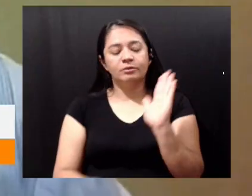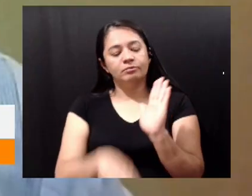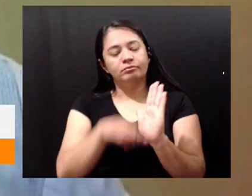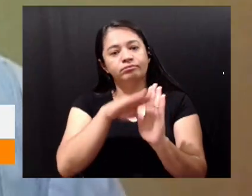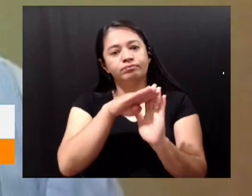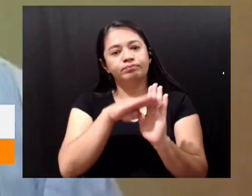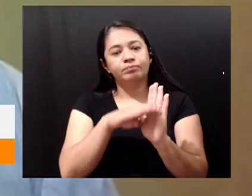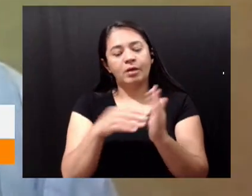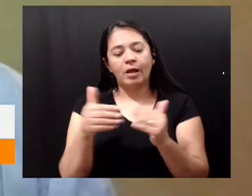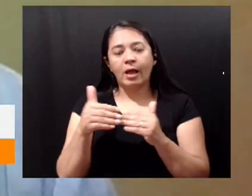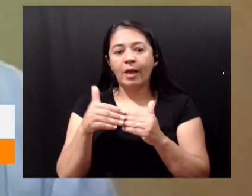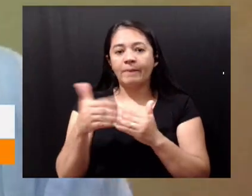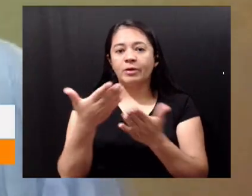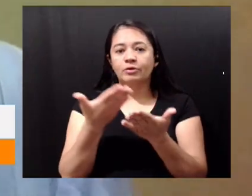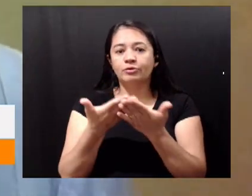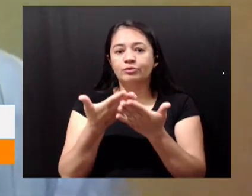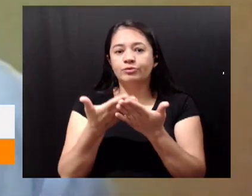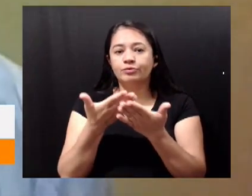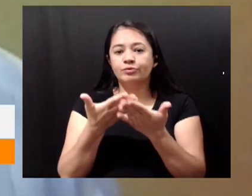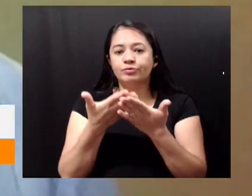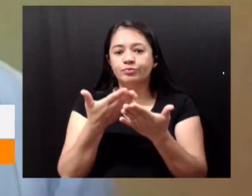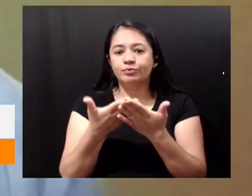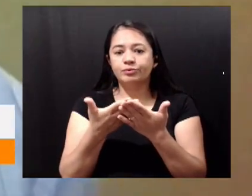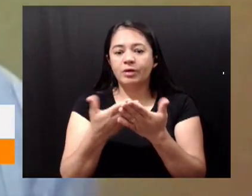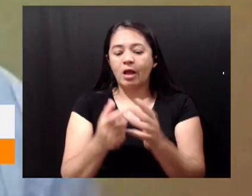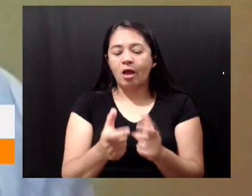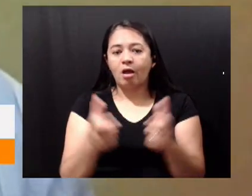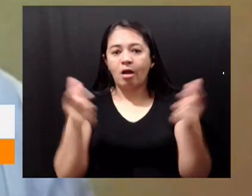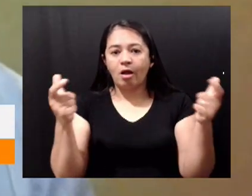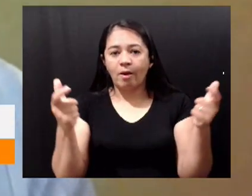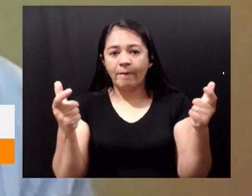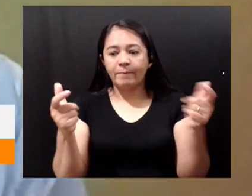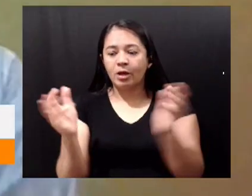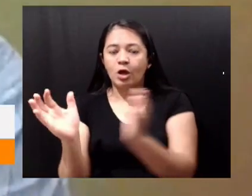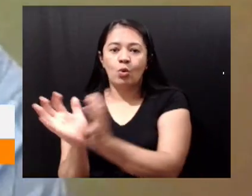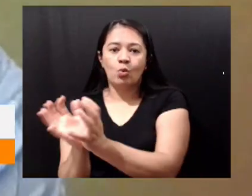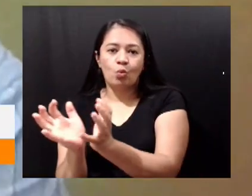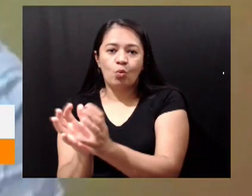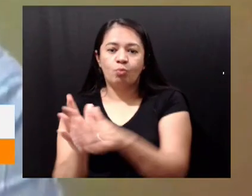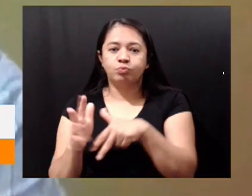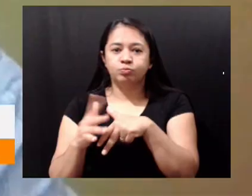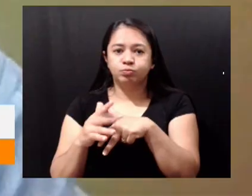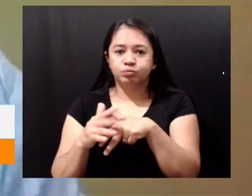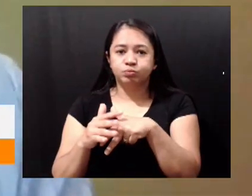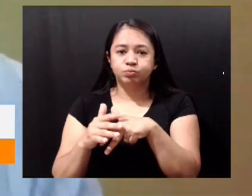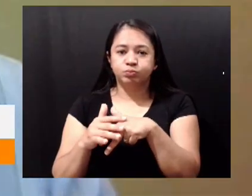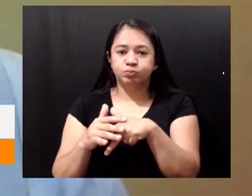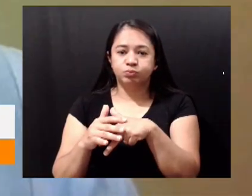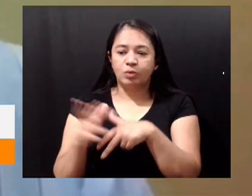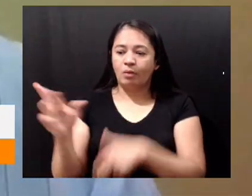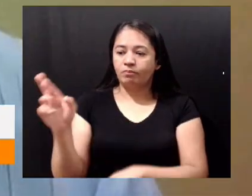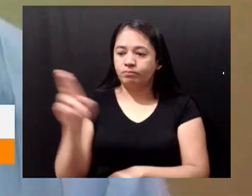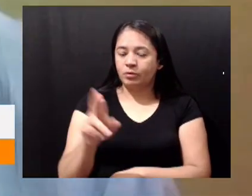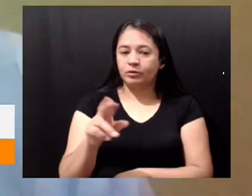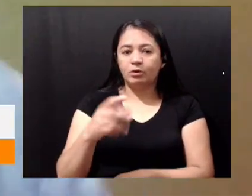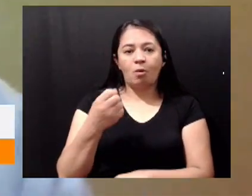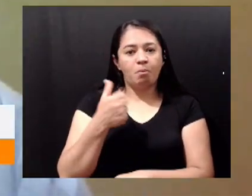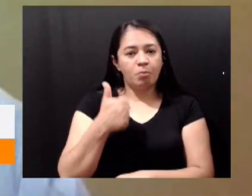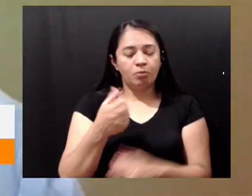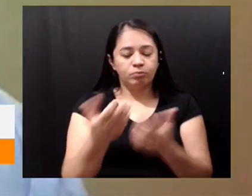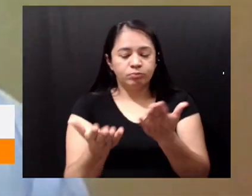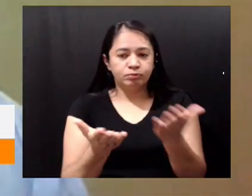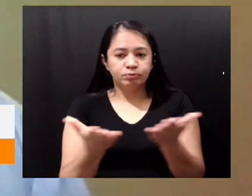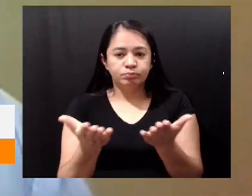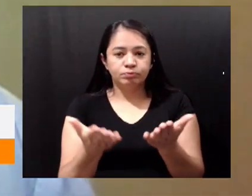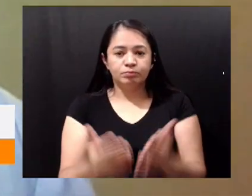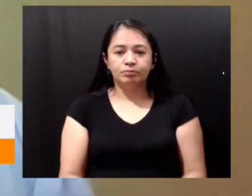estudos epidemiológicos em que a maioria de um grupo de pacientes respondem bem àquele tratamento, né? Sim. Mas cada